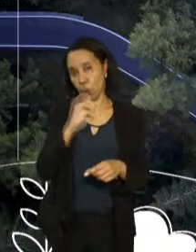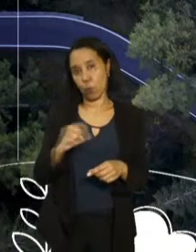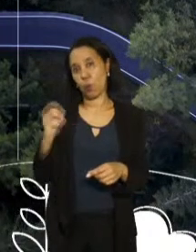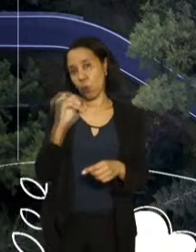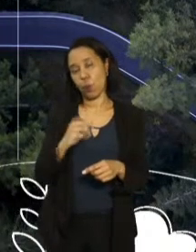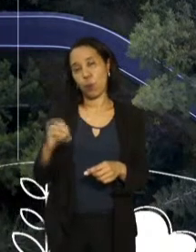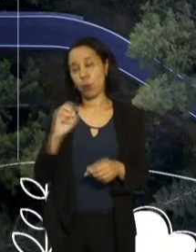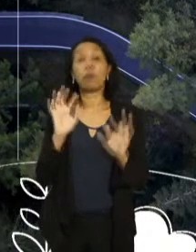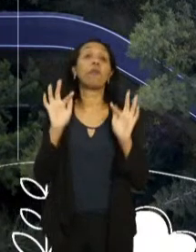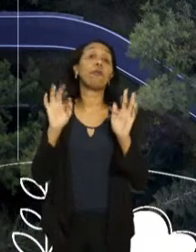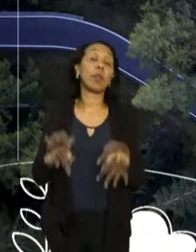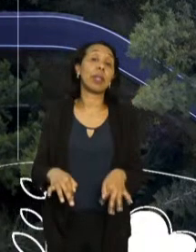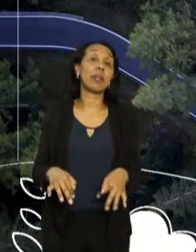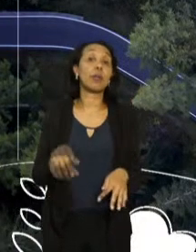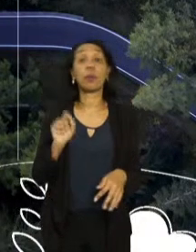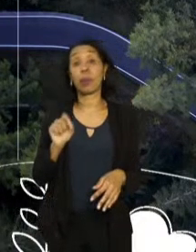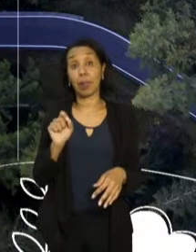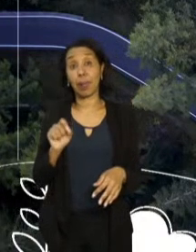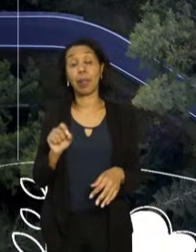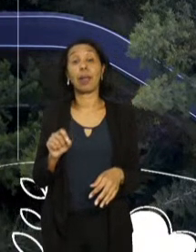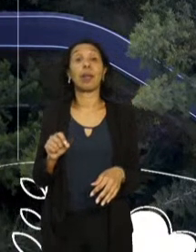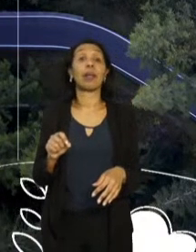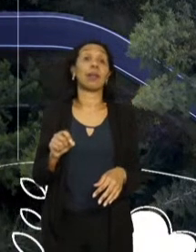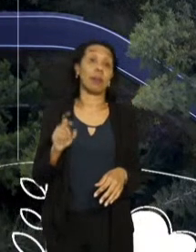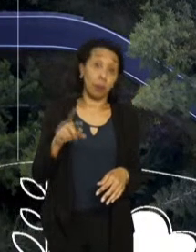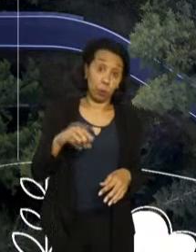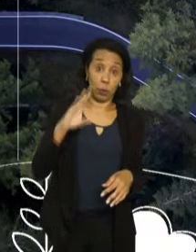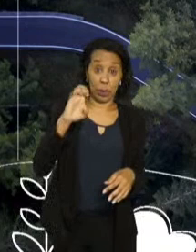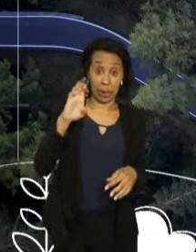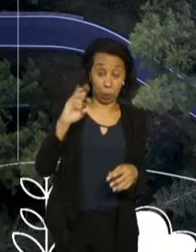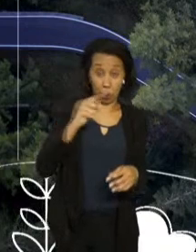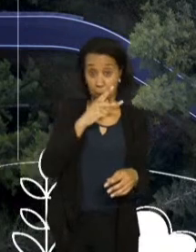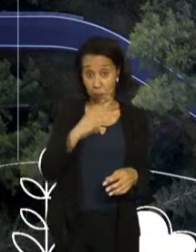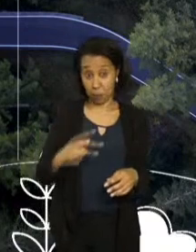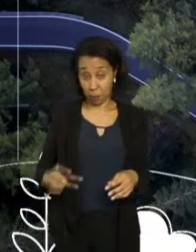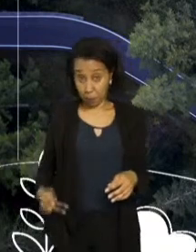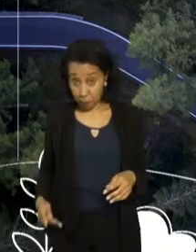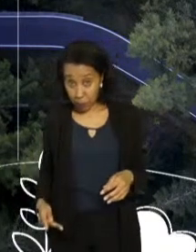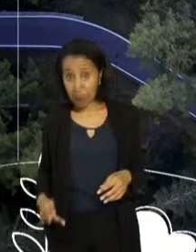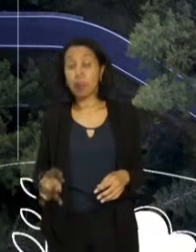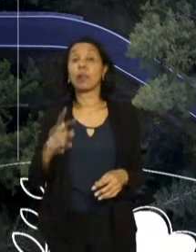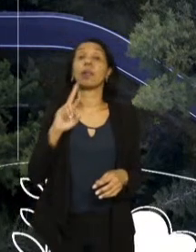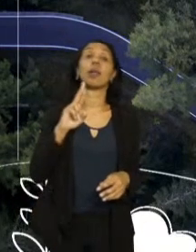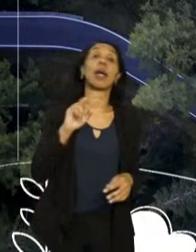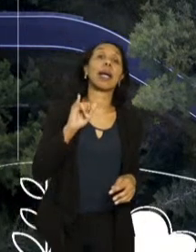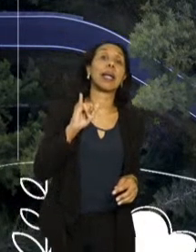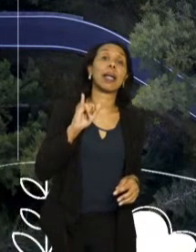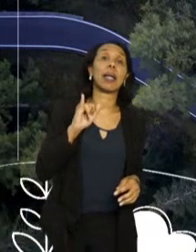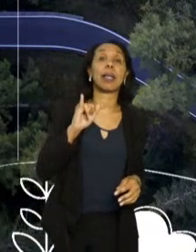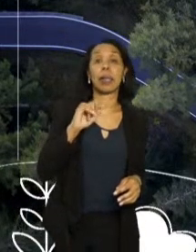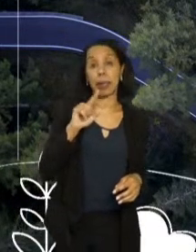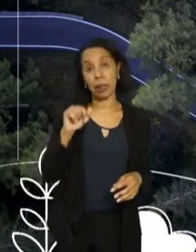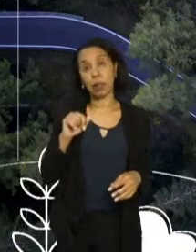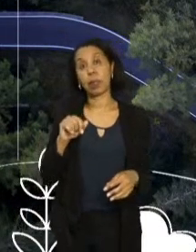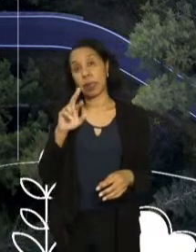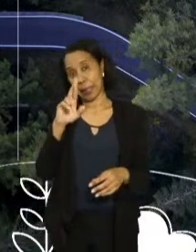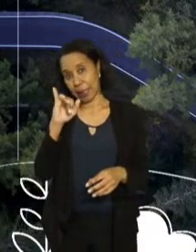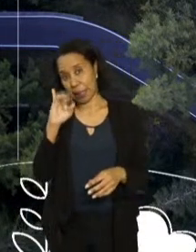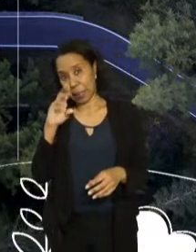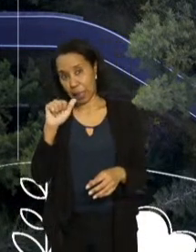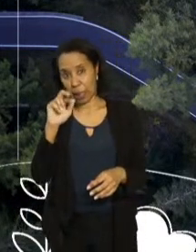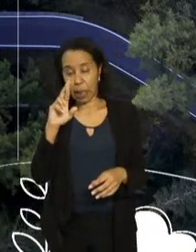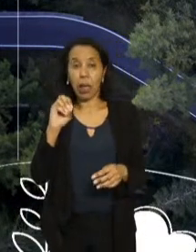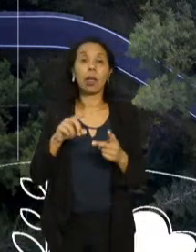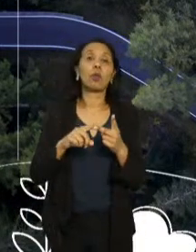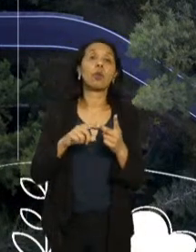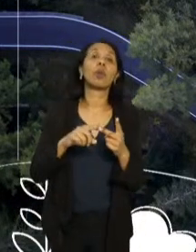outubro. E finalizando, estarão aqui o CEO e presidente da Raizen, Ricardo Mussa, também o